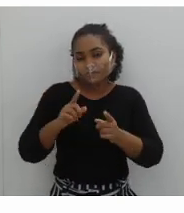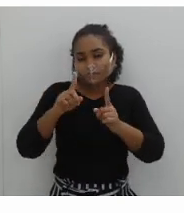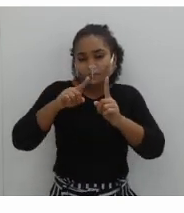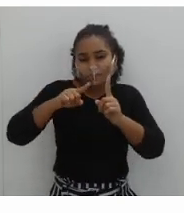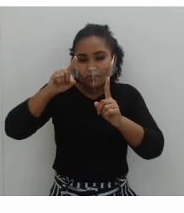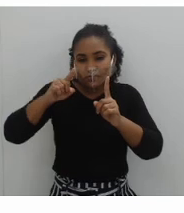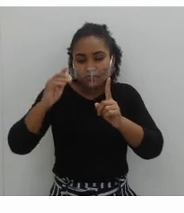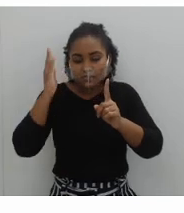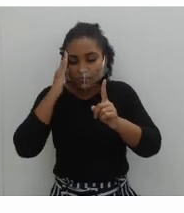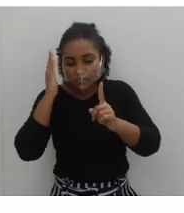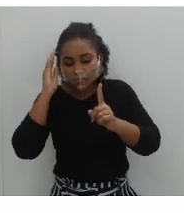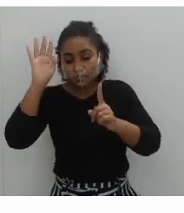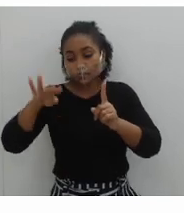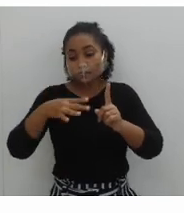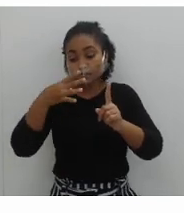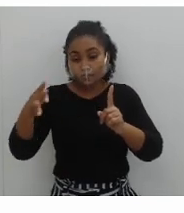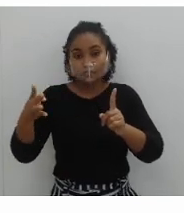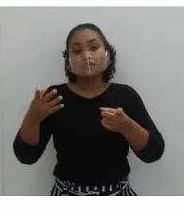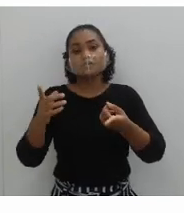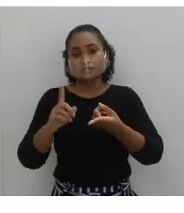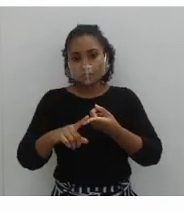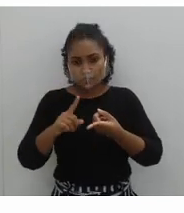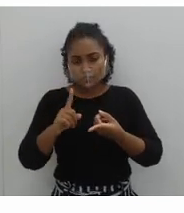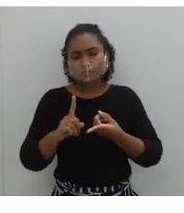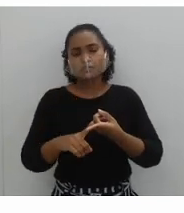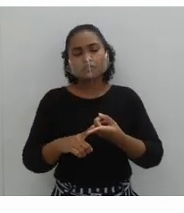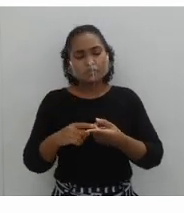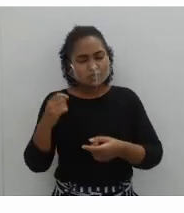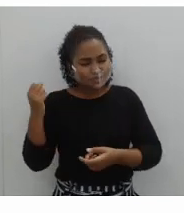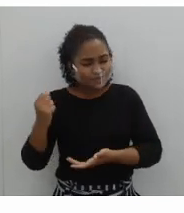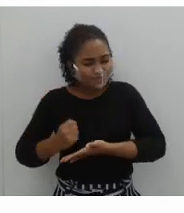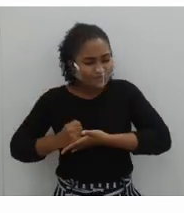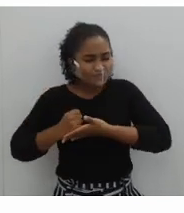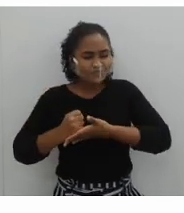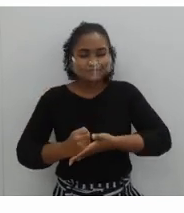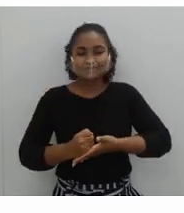gráfico, uma tabela, e isso também ajuda muito a